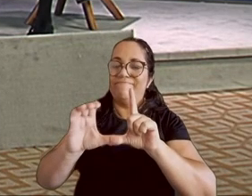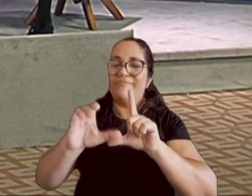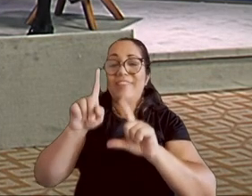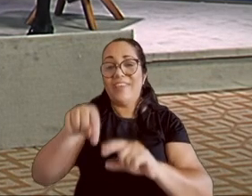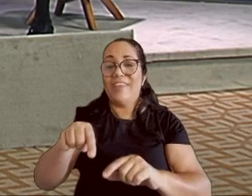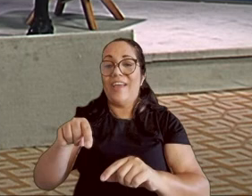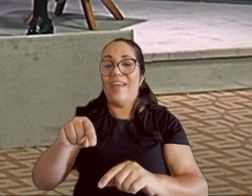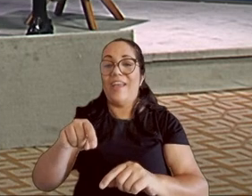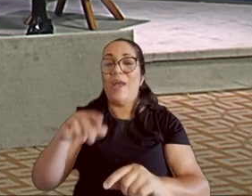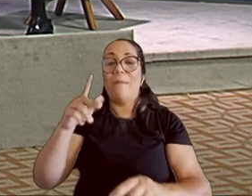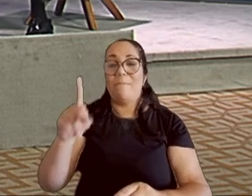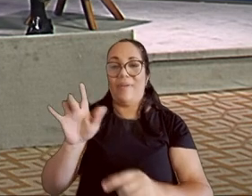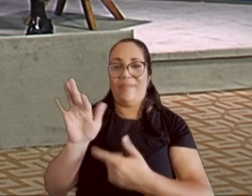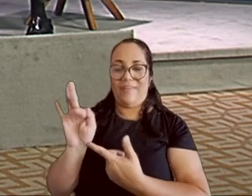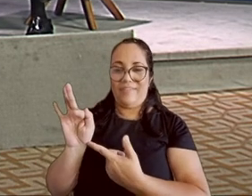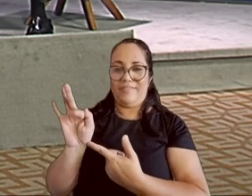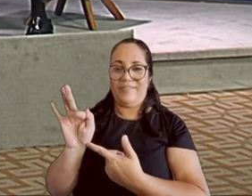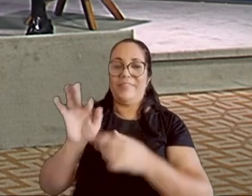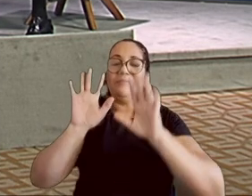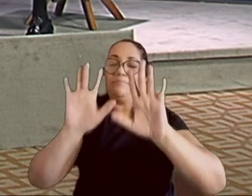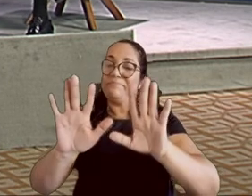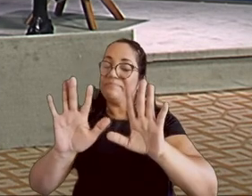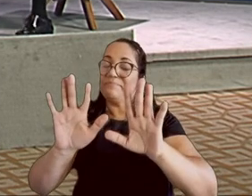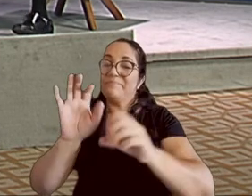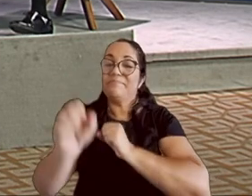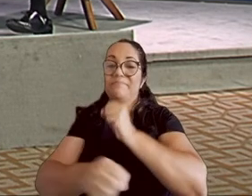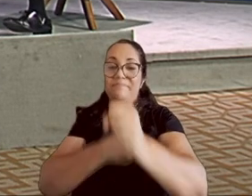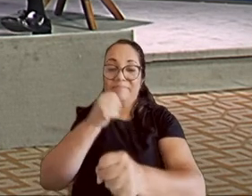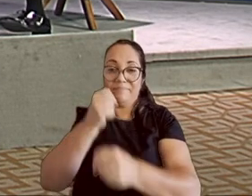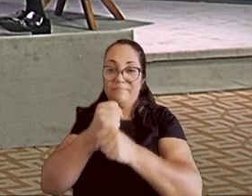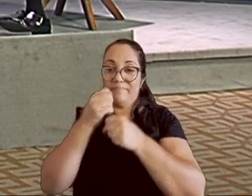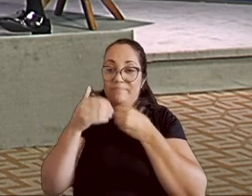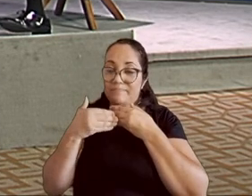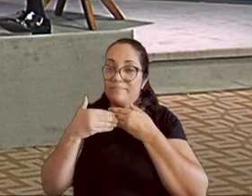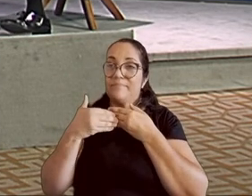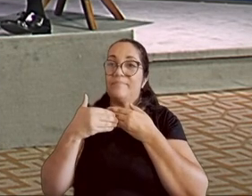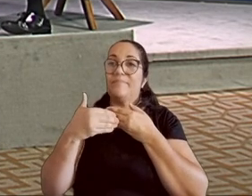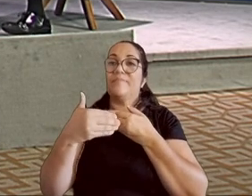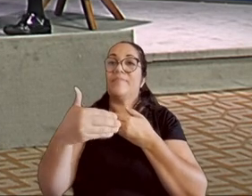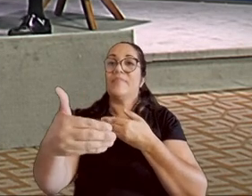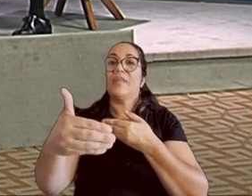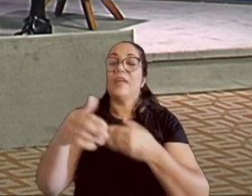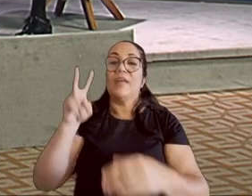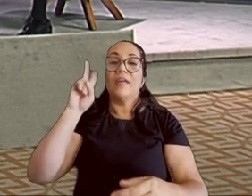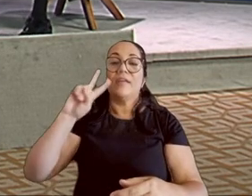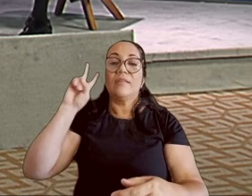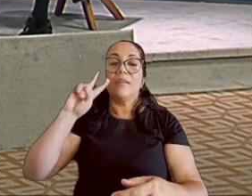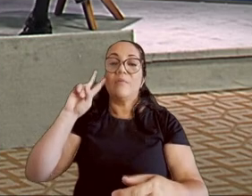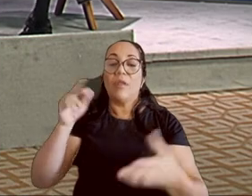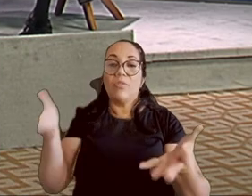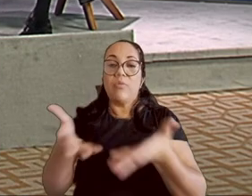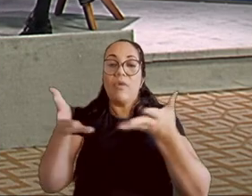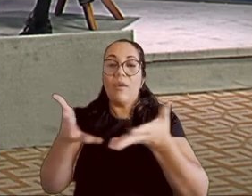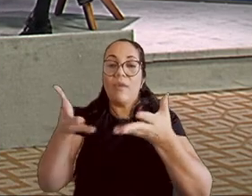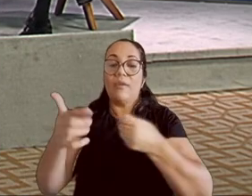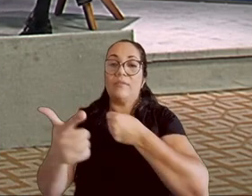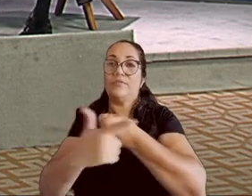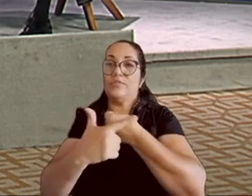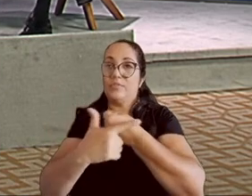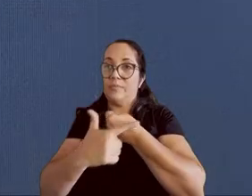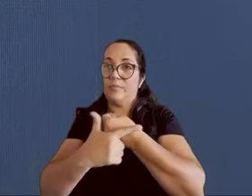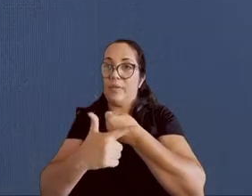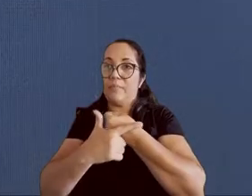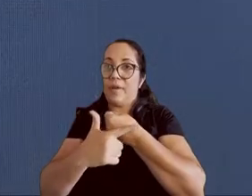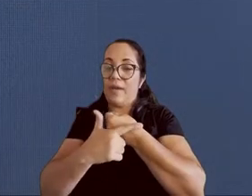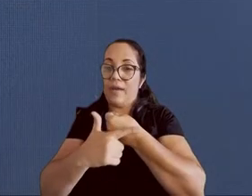é os custou diante entrando no mundo de voltando para o mundo de incentivado de papéis de renda incentivadas